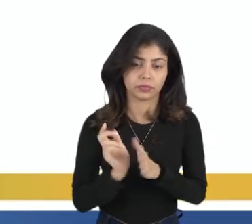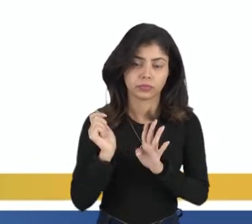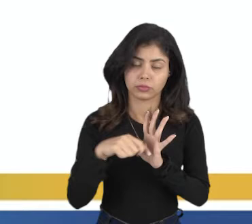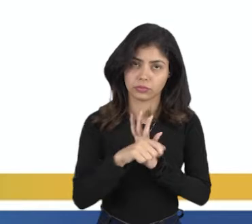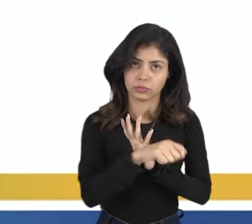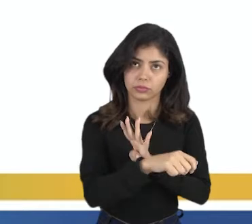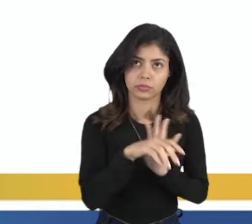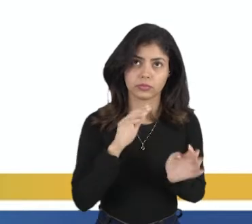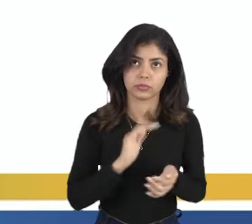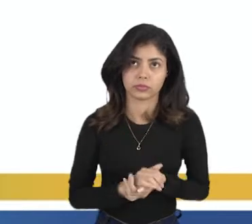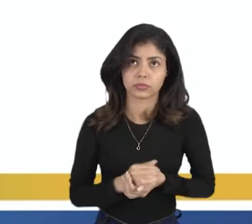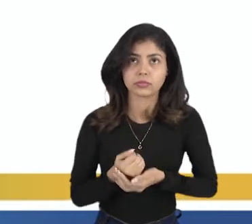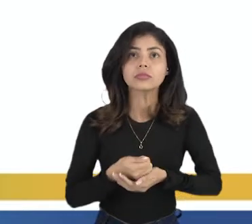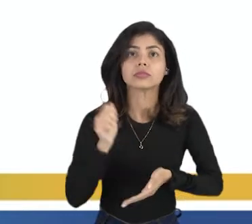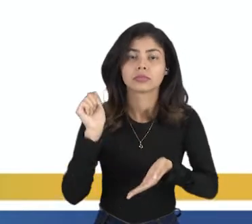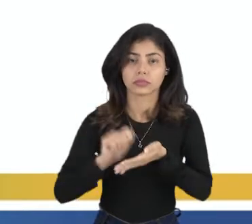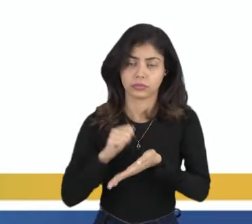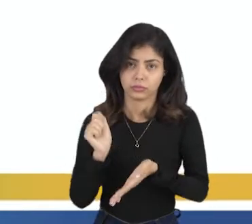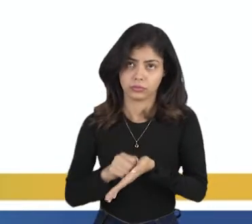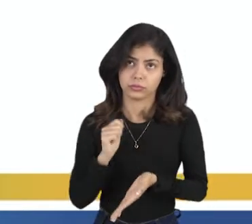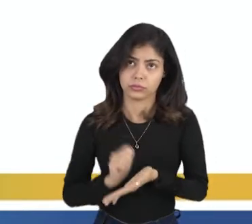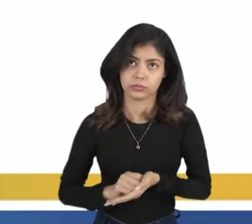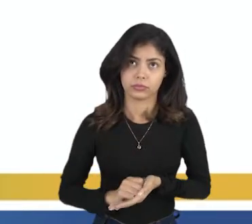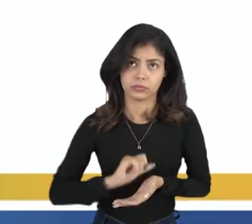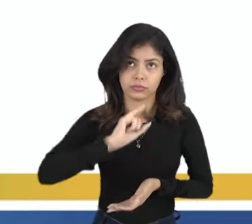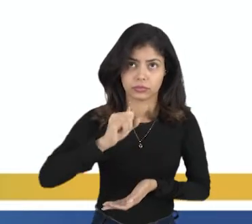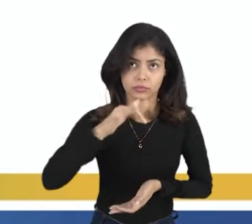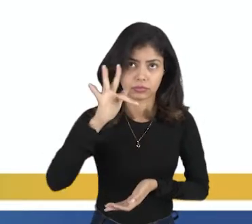né, estão descritas aí no nosso